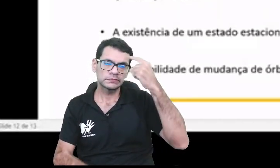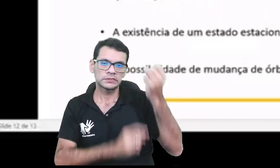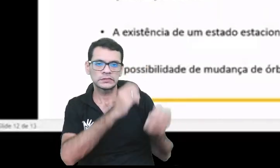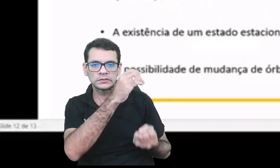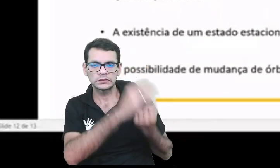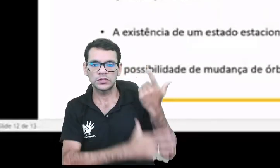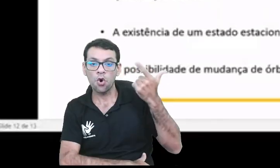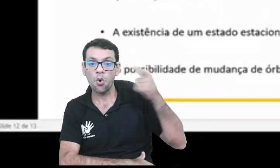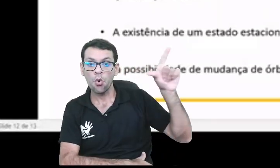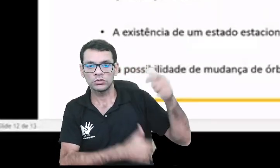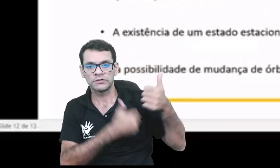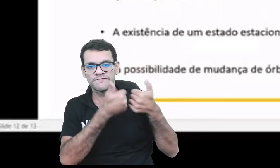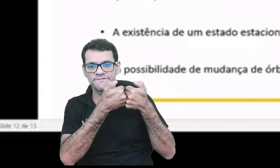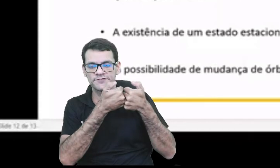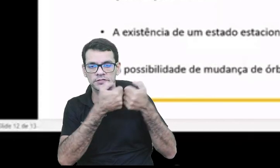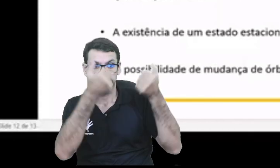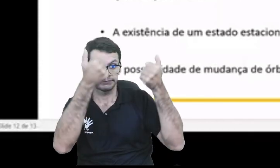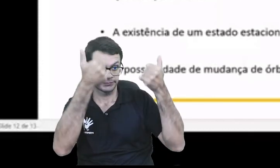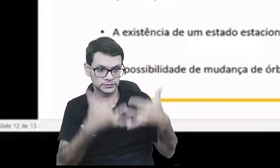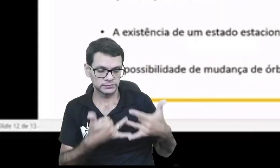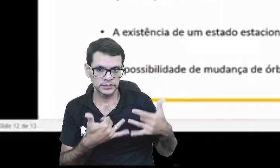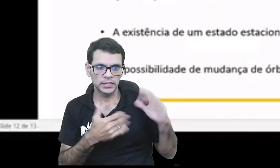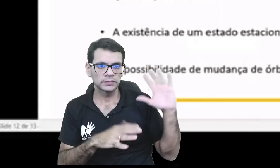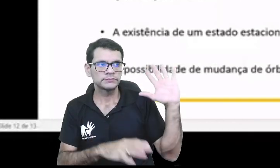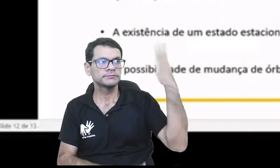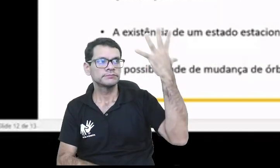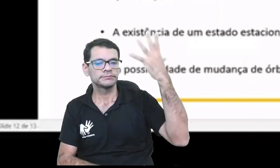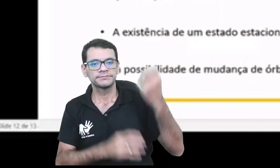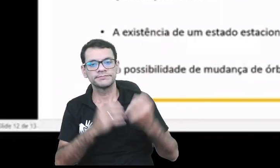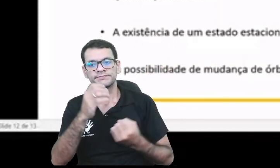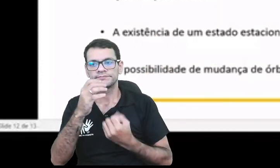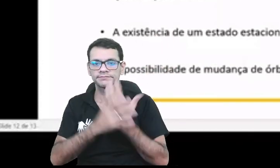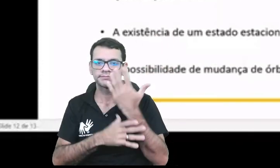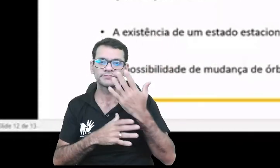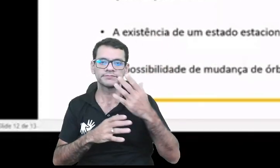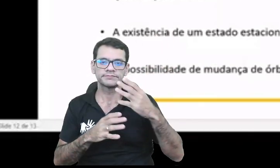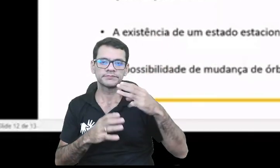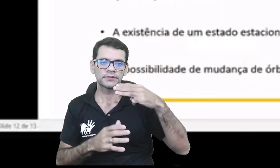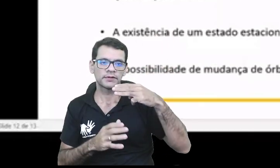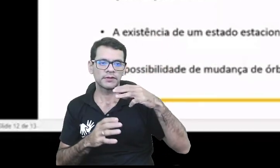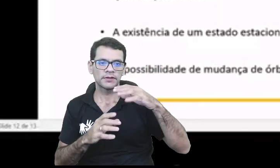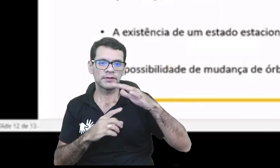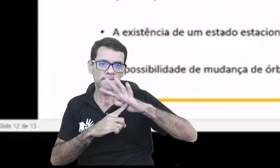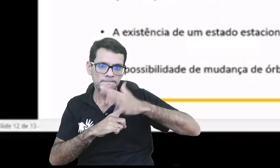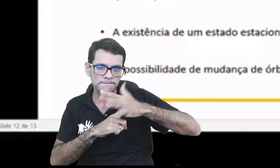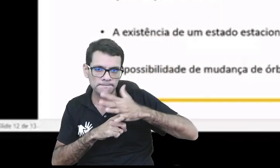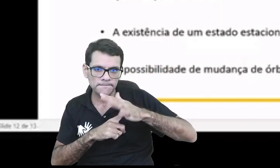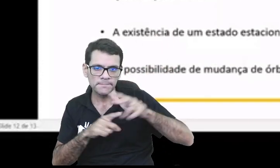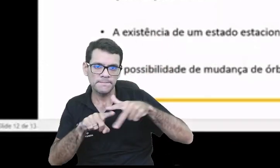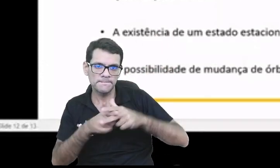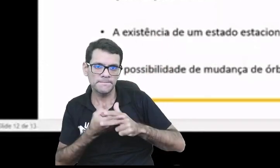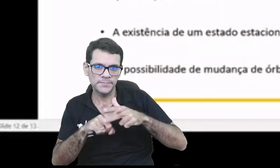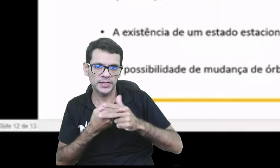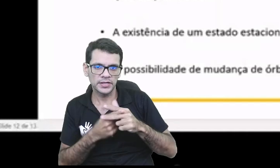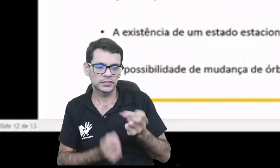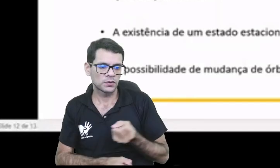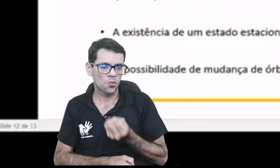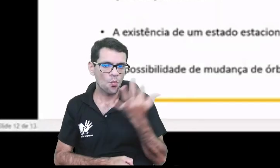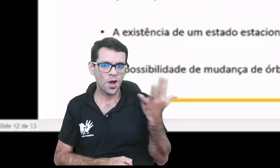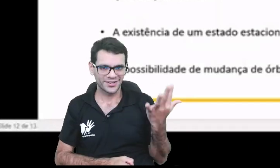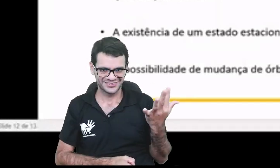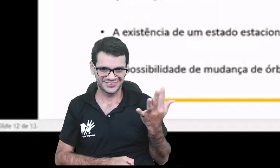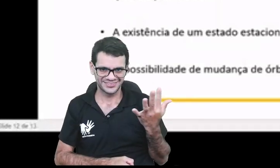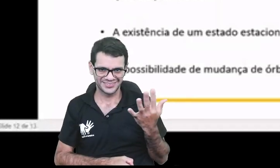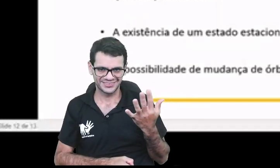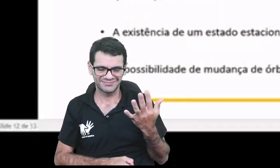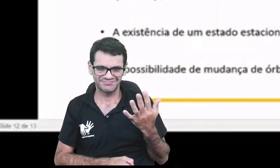de física para explicar esses fenômenos, que daí nasceu a mecânica quântica, tá? Então, o que ele